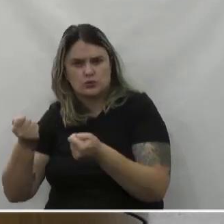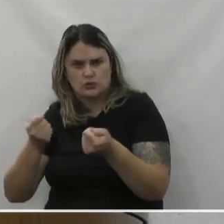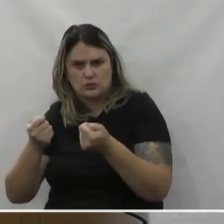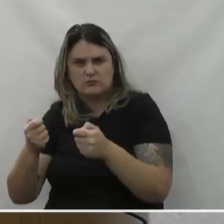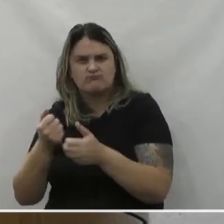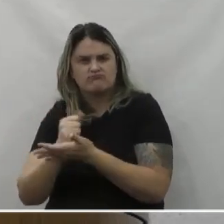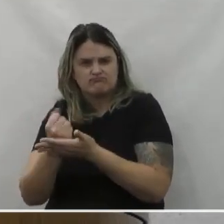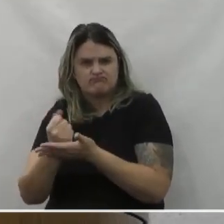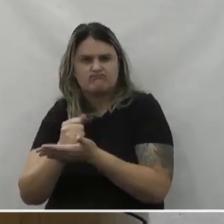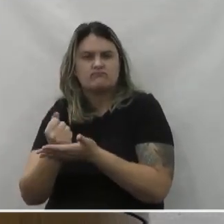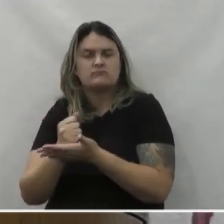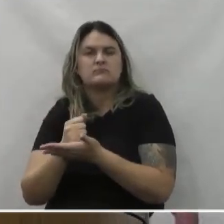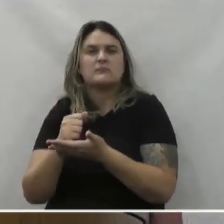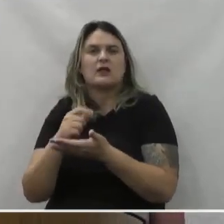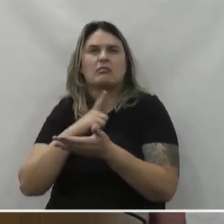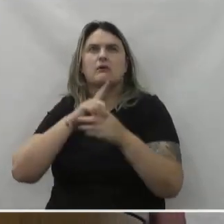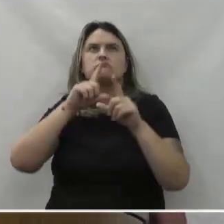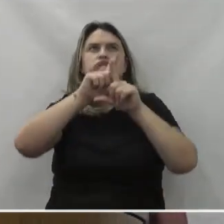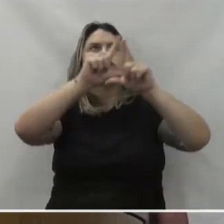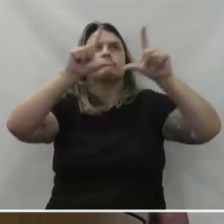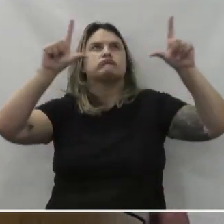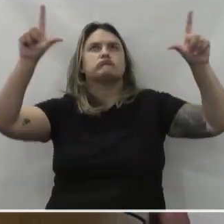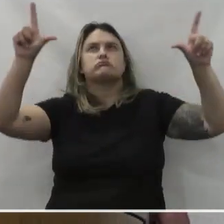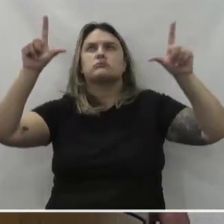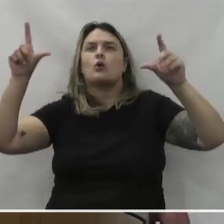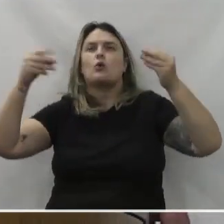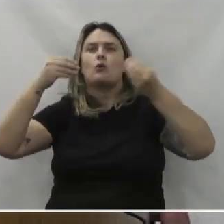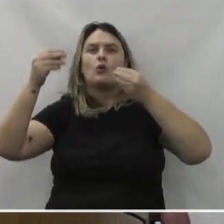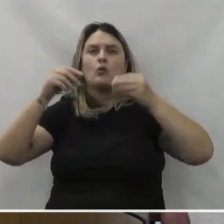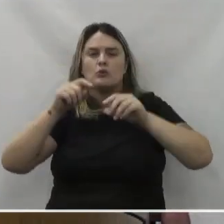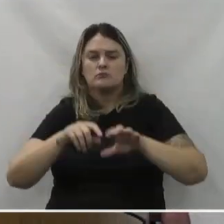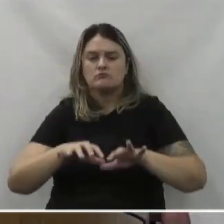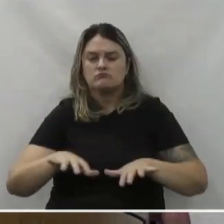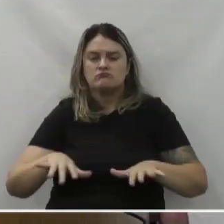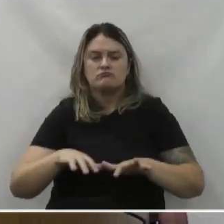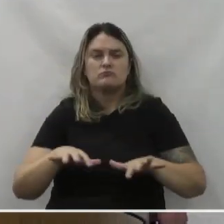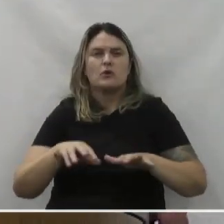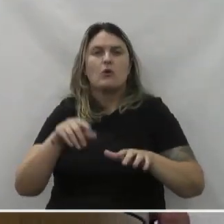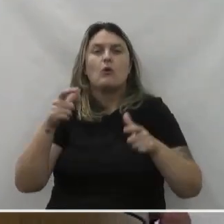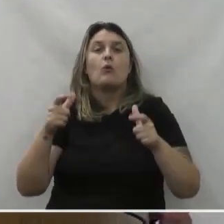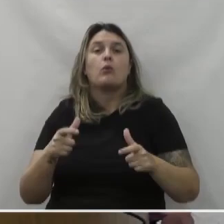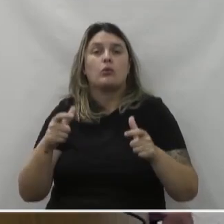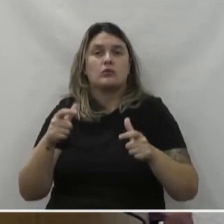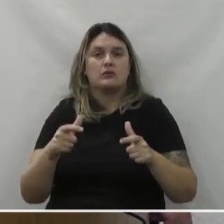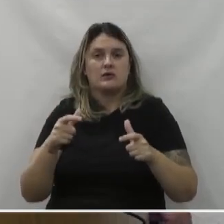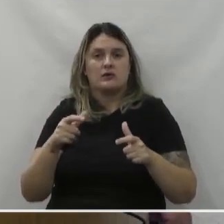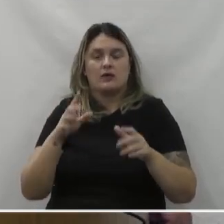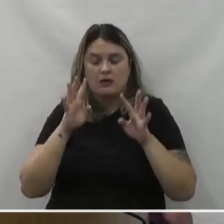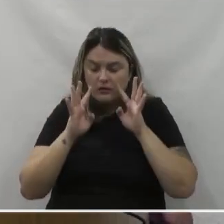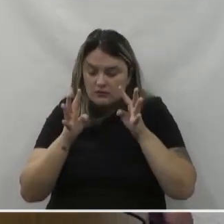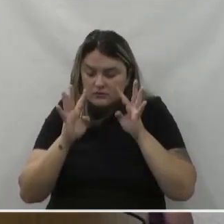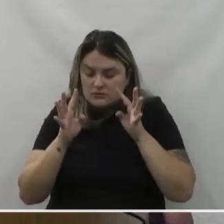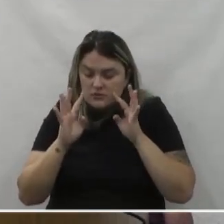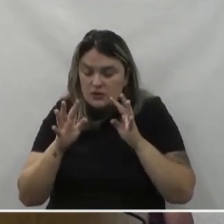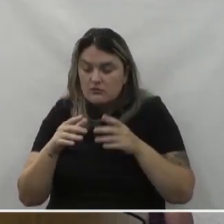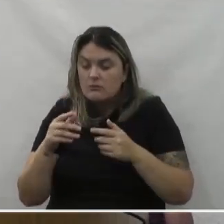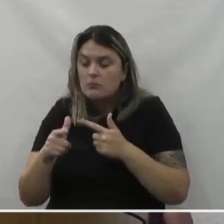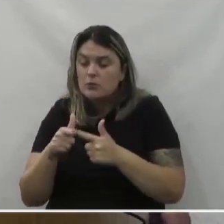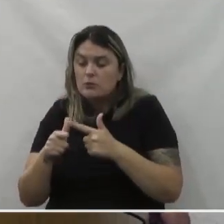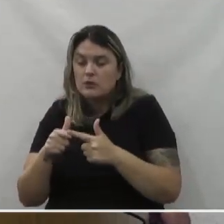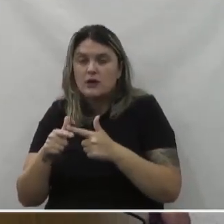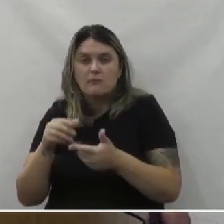Operacional, aquelas telas e todos os locais ali onde que tinha algum problema